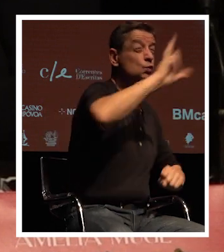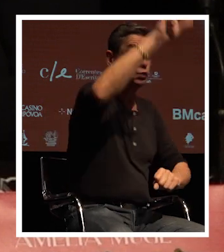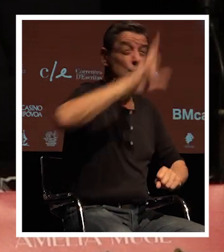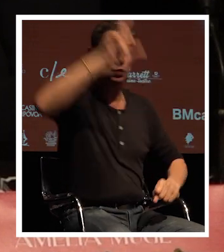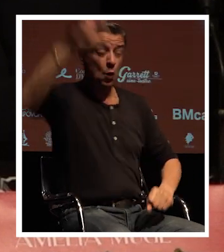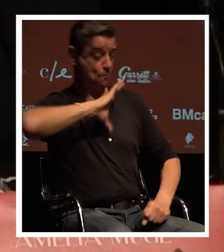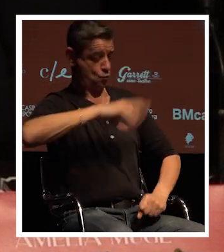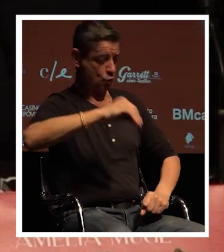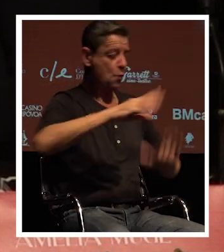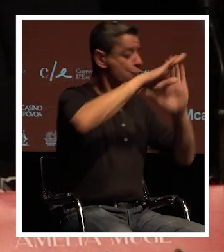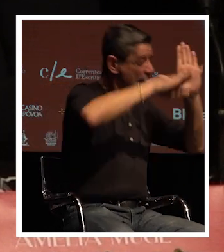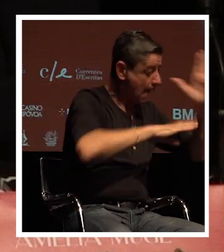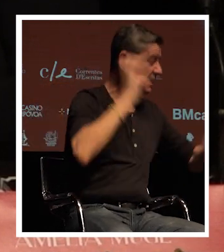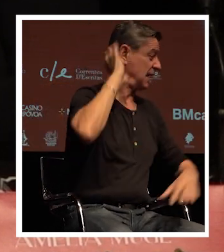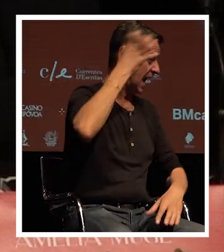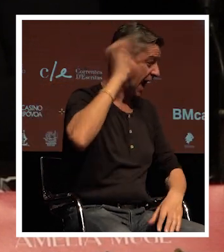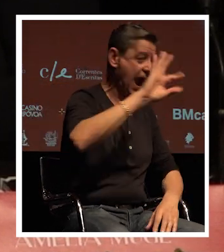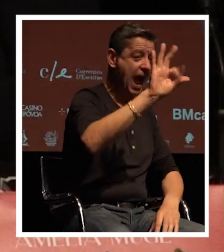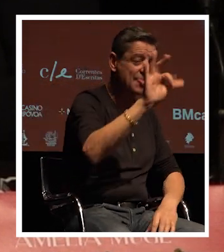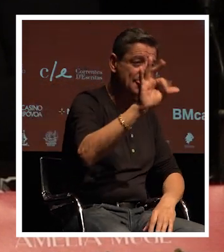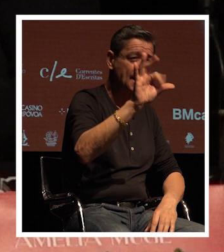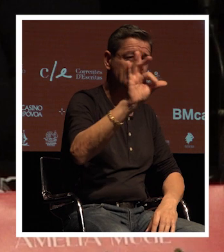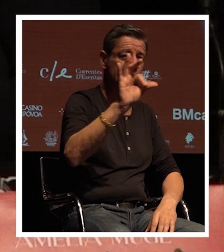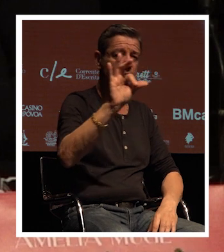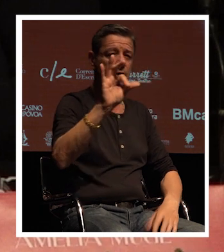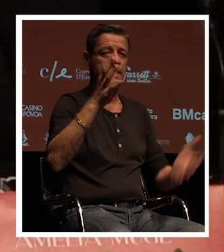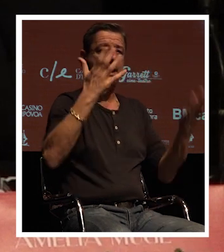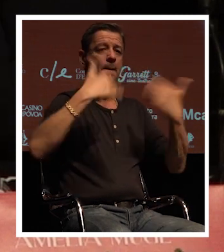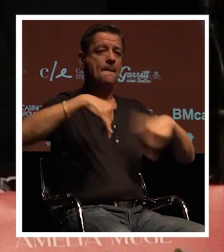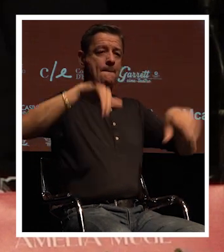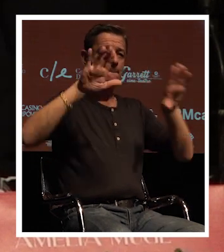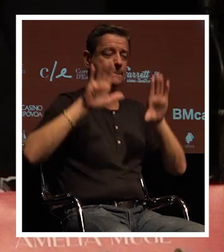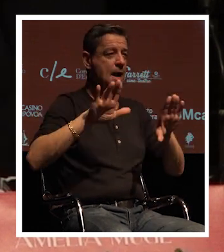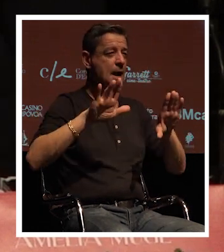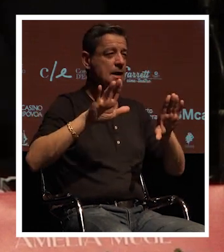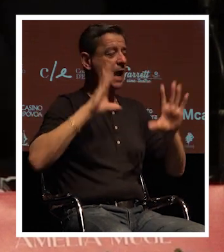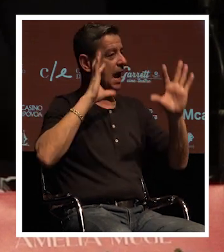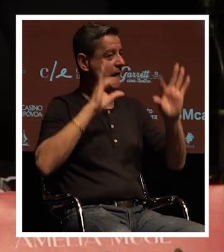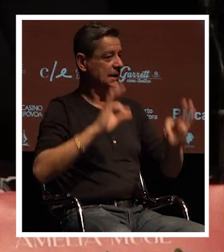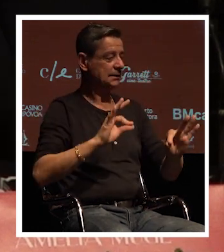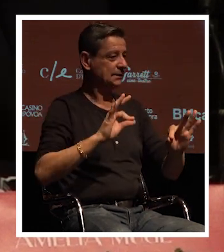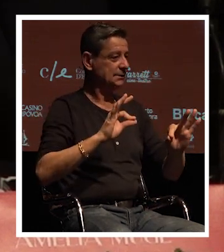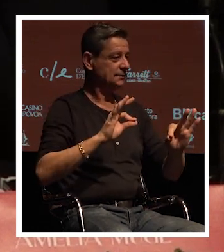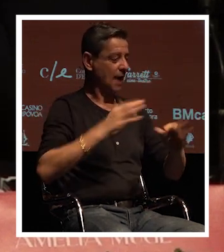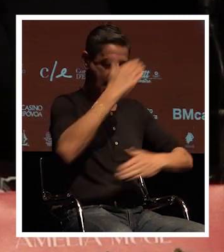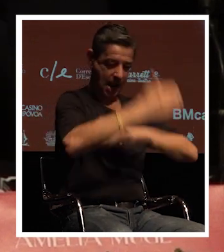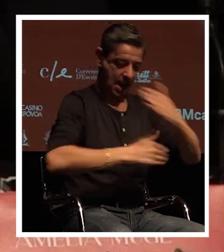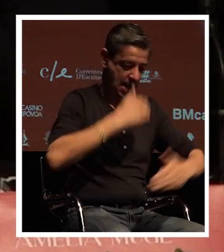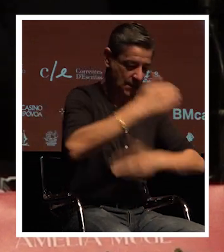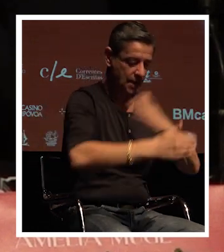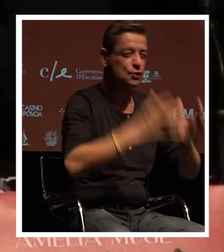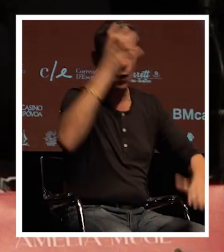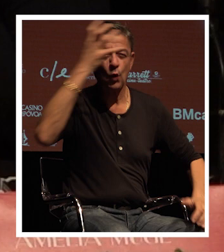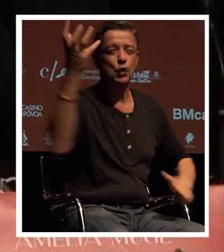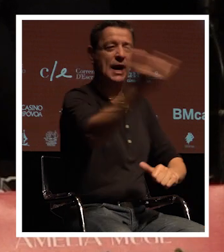mundo produziu programas de rádio fundou a escola de jazz cool Jazz orchestra É sim eh é palestrante ativo em eventos